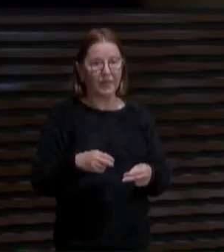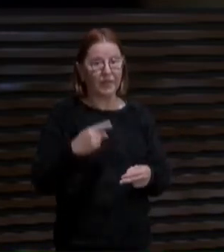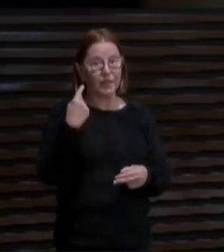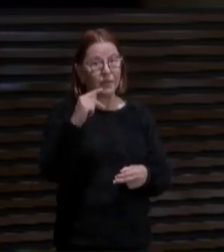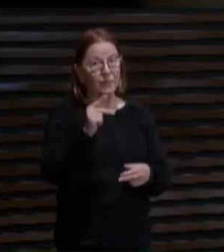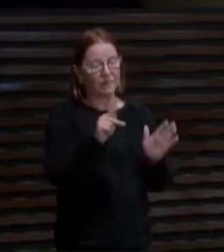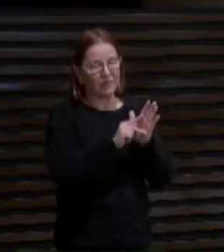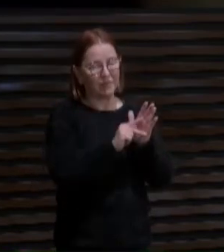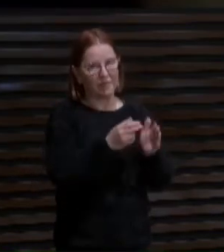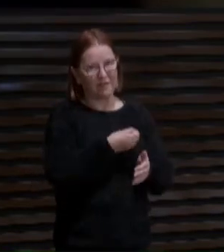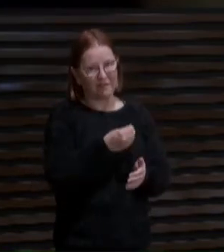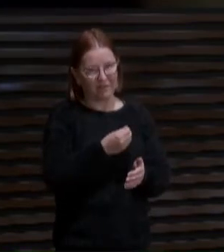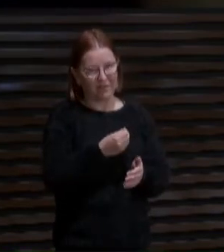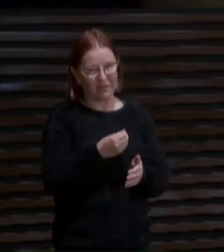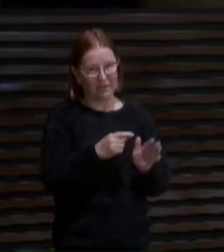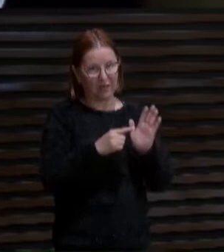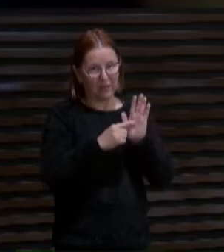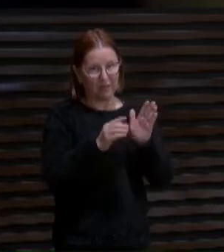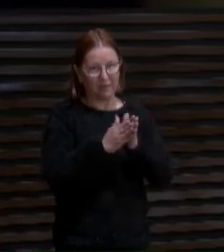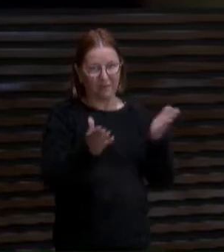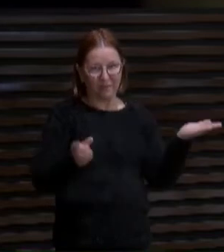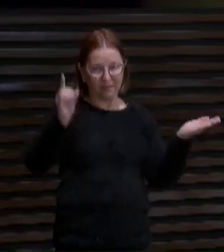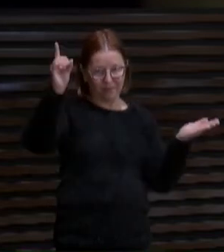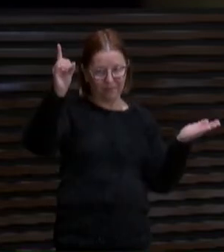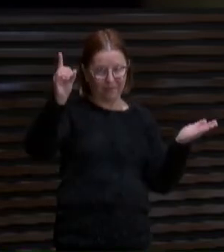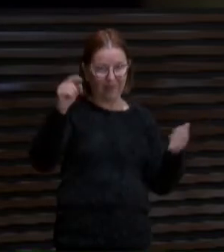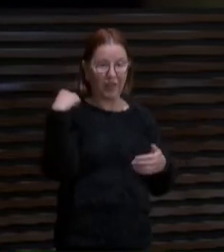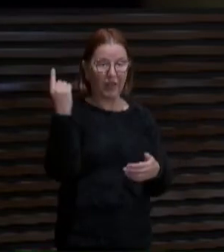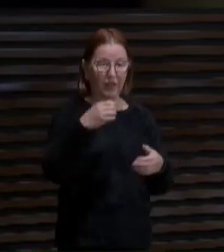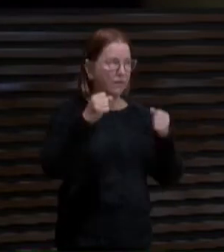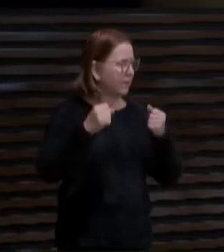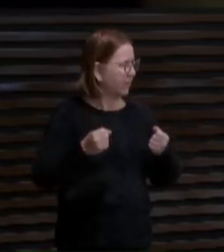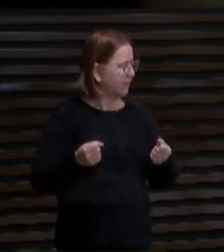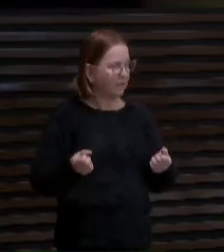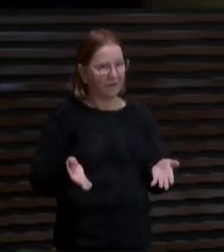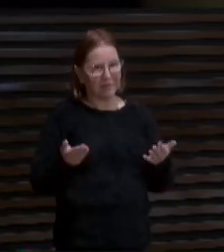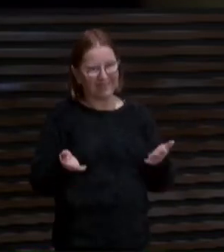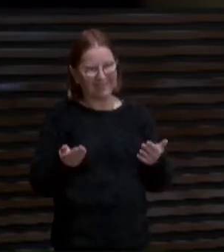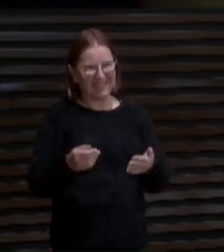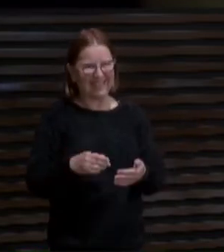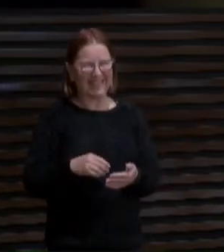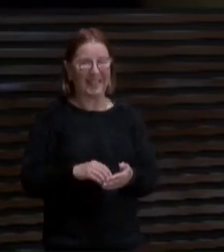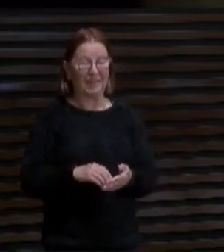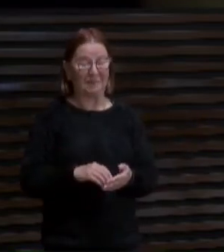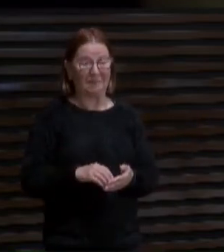Nós podemos ser edificados Davi foi um homem que passou grande parte